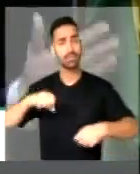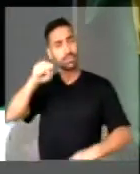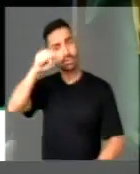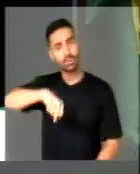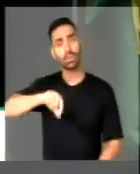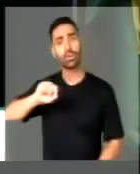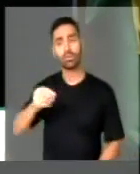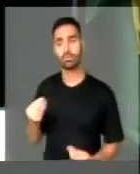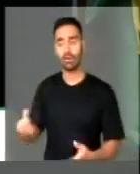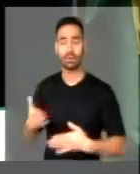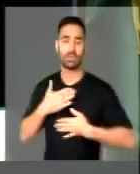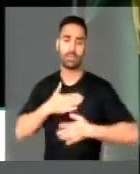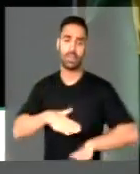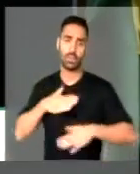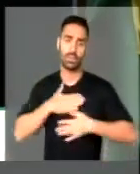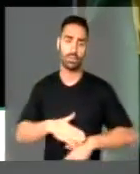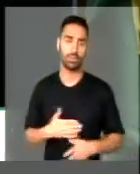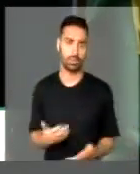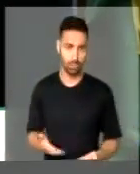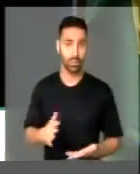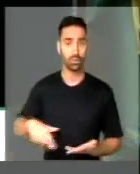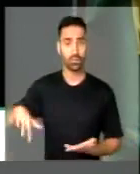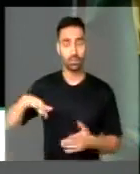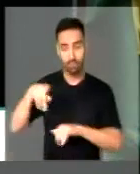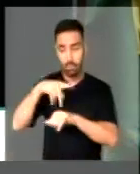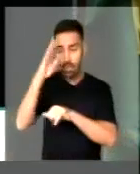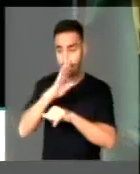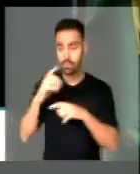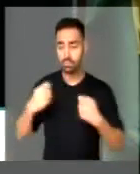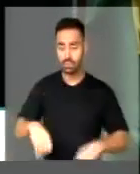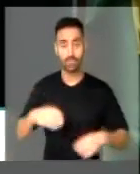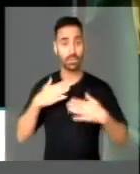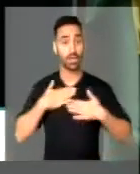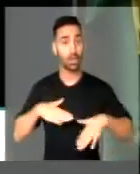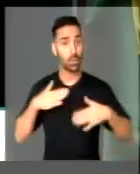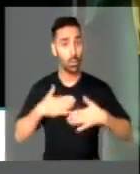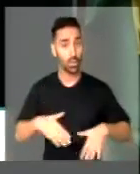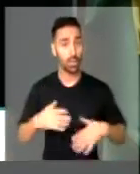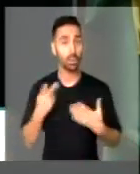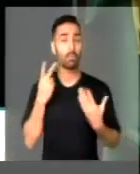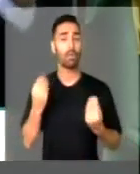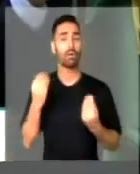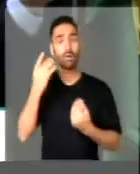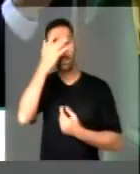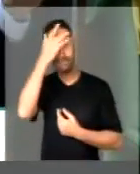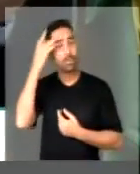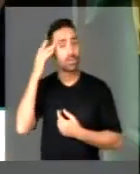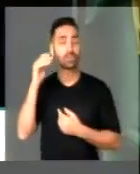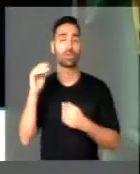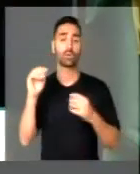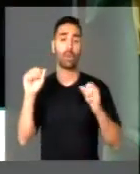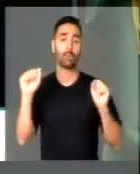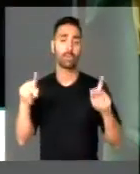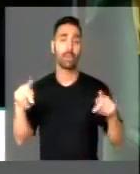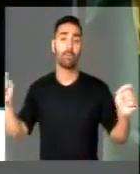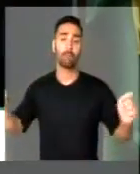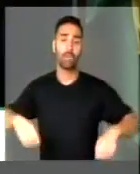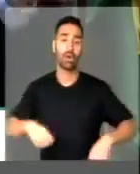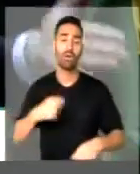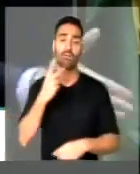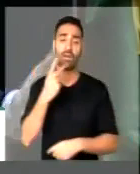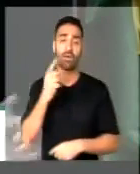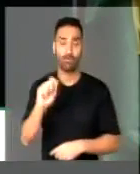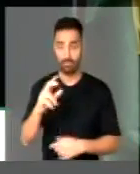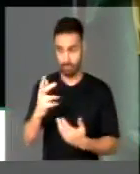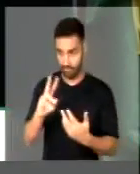essa tranquilidade para o nosso país, um país para que os aposentados todos possam dizer que vai